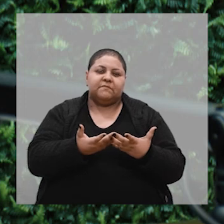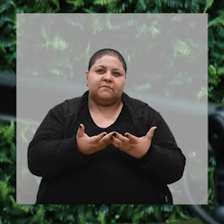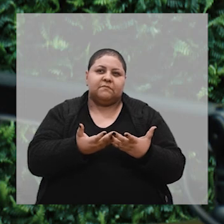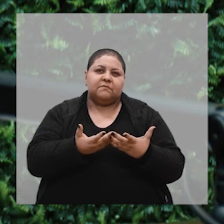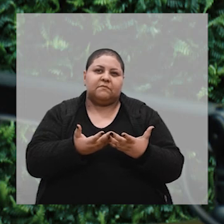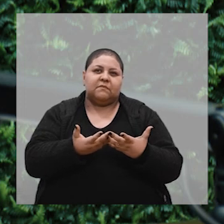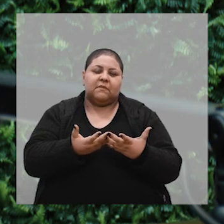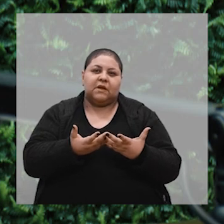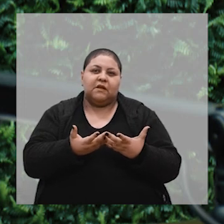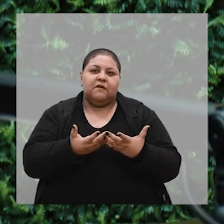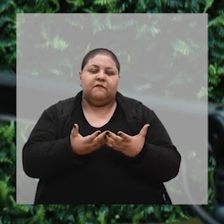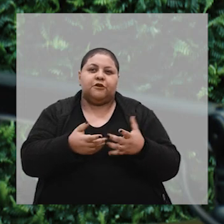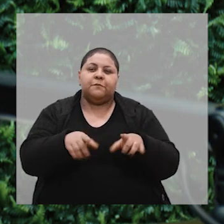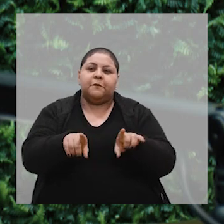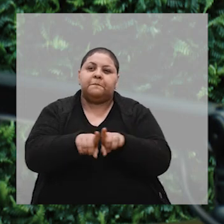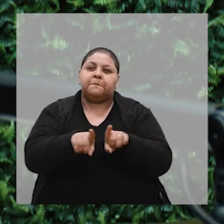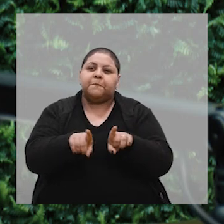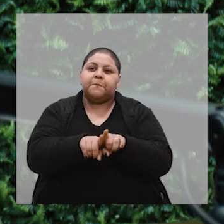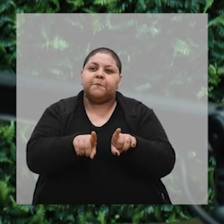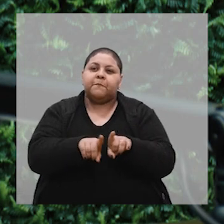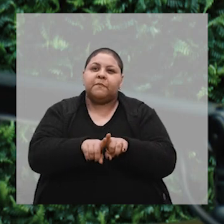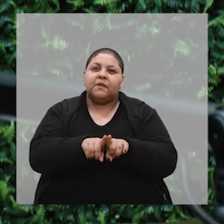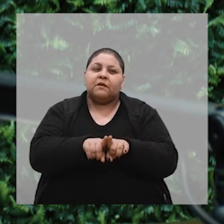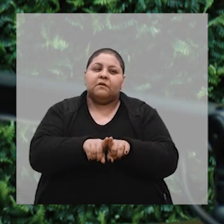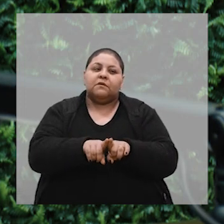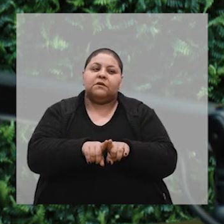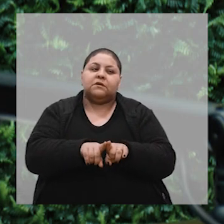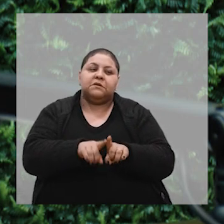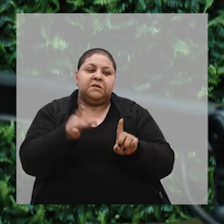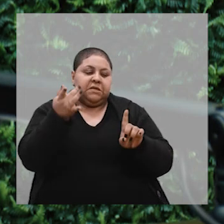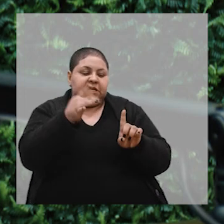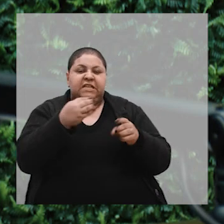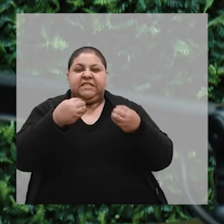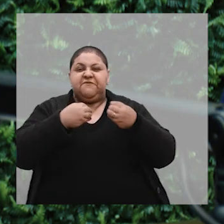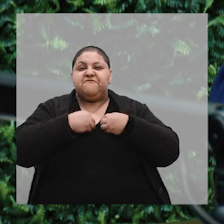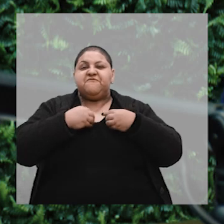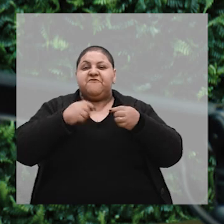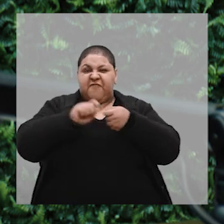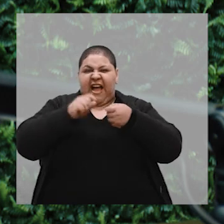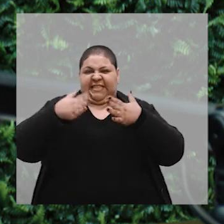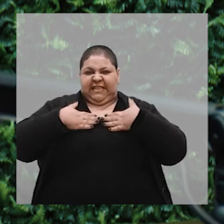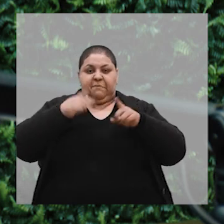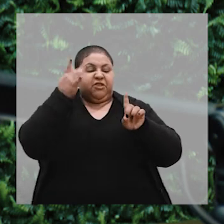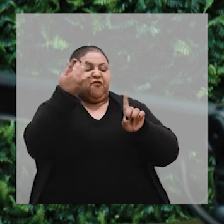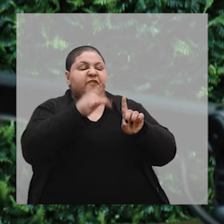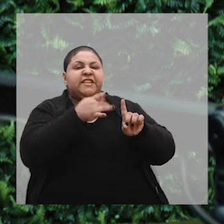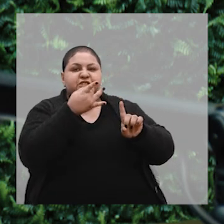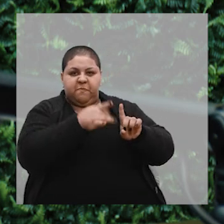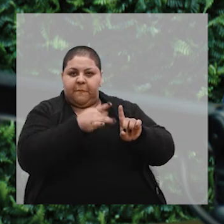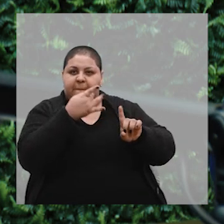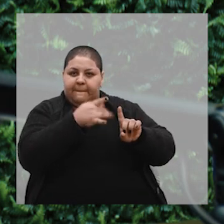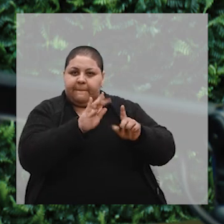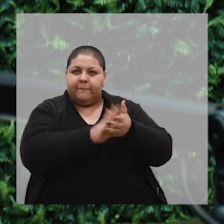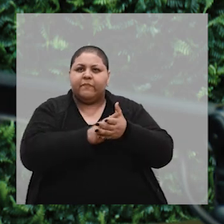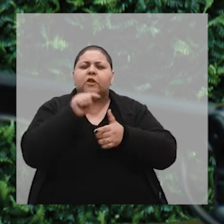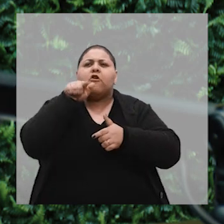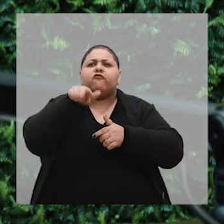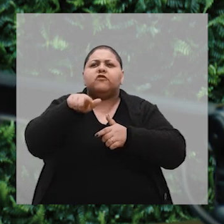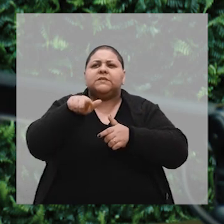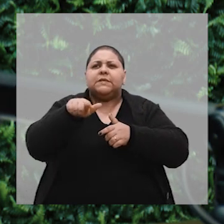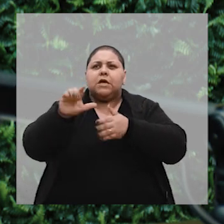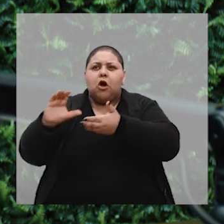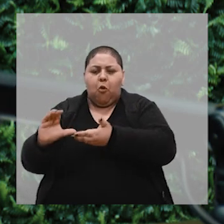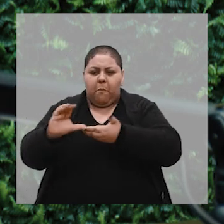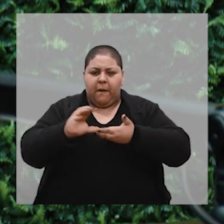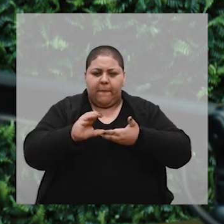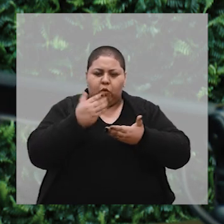vitimar um pouco mais ou menos, né? Mas eu vi ali uma coisa bem interessante, que tu conseguiste uma bolsa de estudos, veio pra cá pra